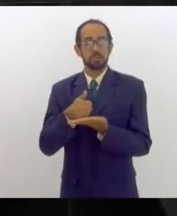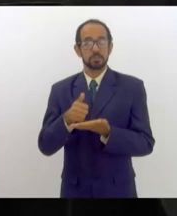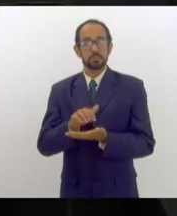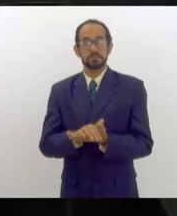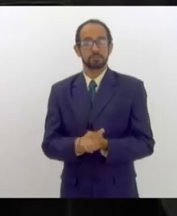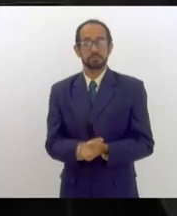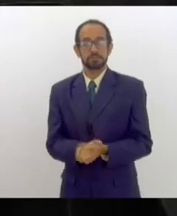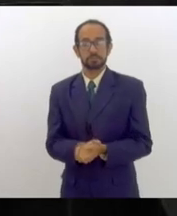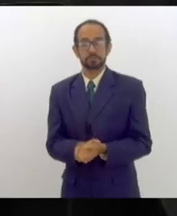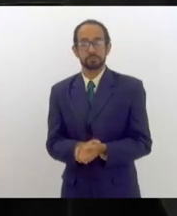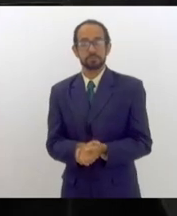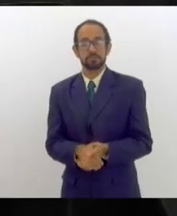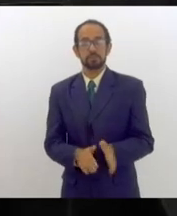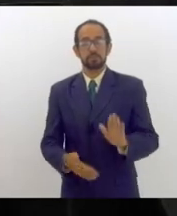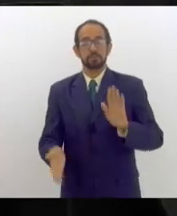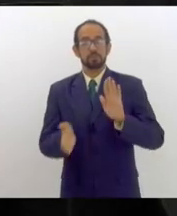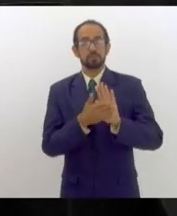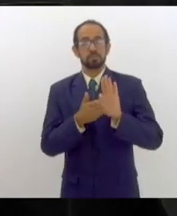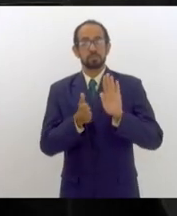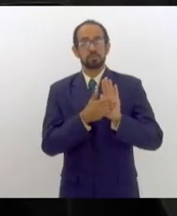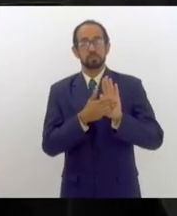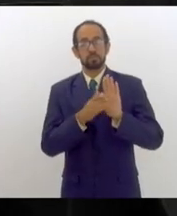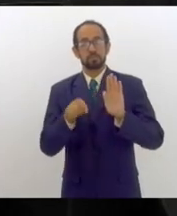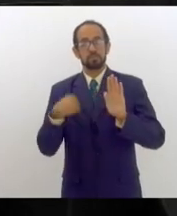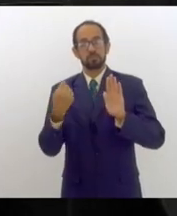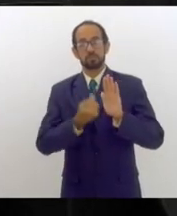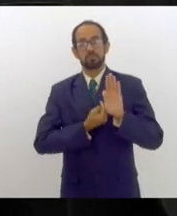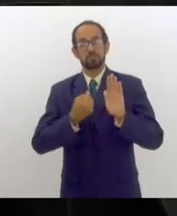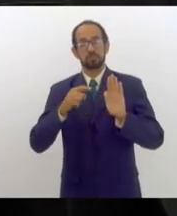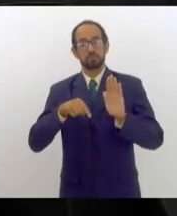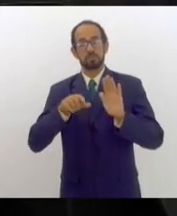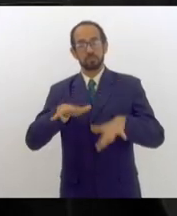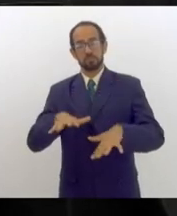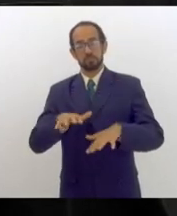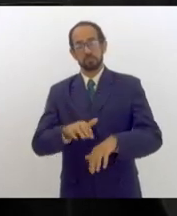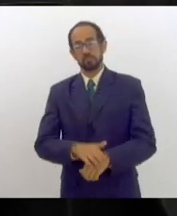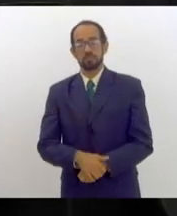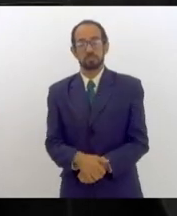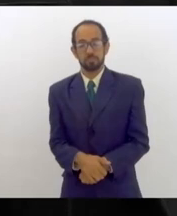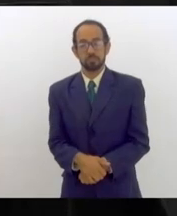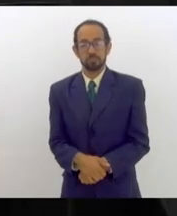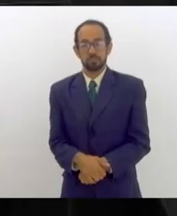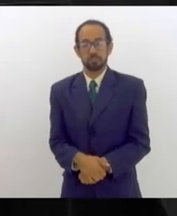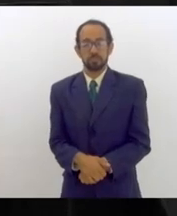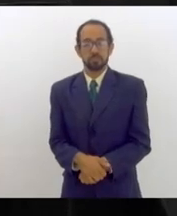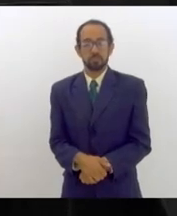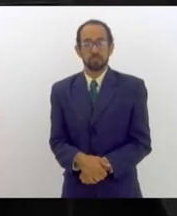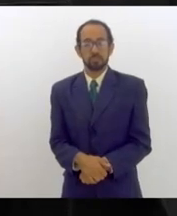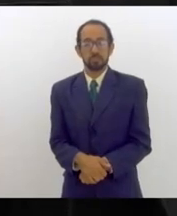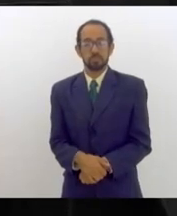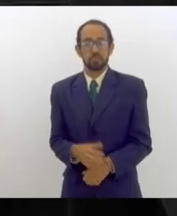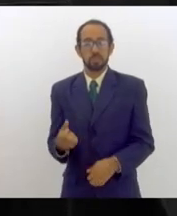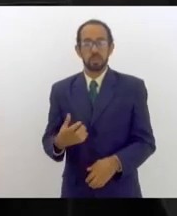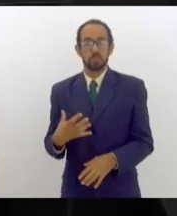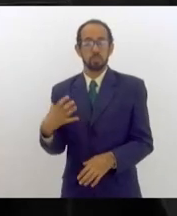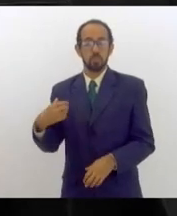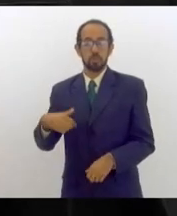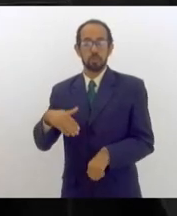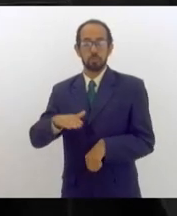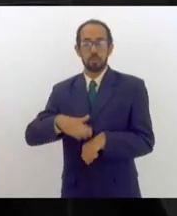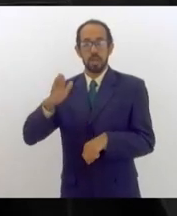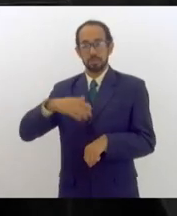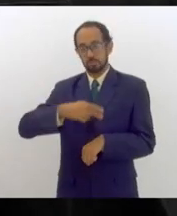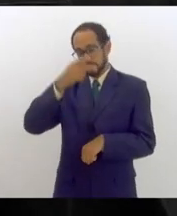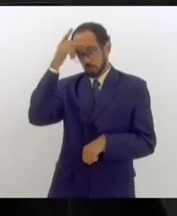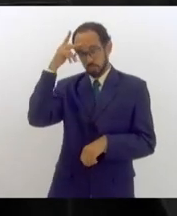as nossas proposições são nesse sentido e quanto mais a gente somar nesse caminho